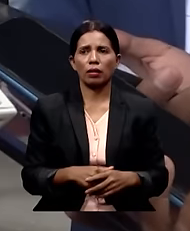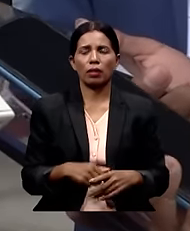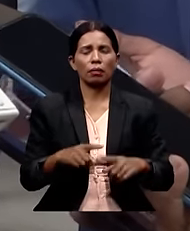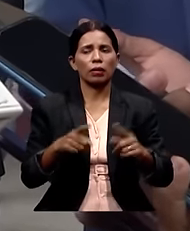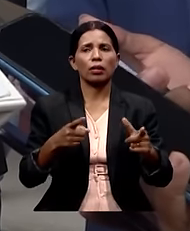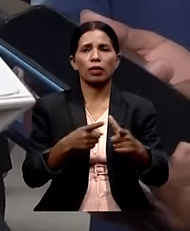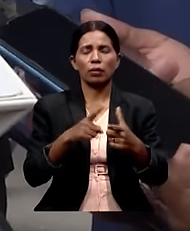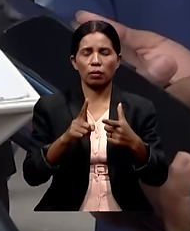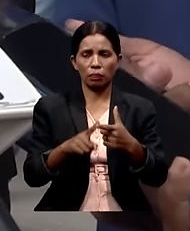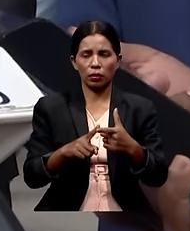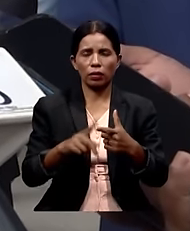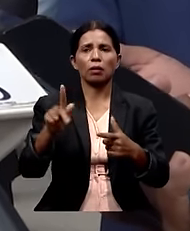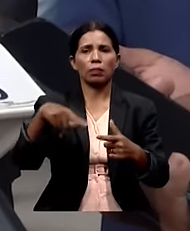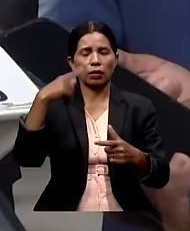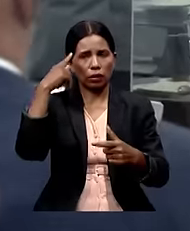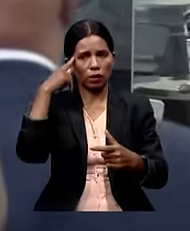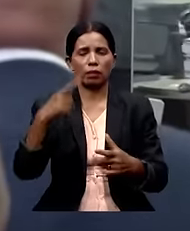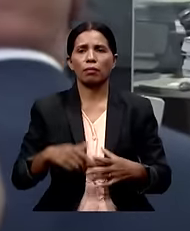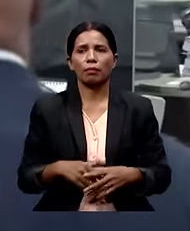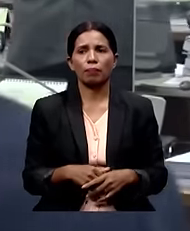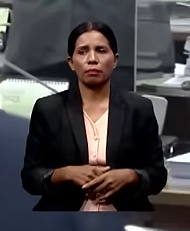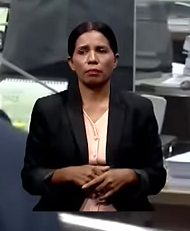depois é a consequência política.